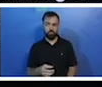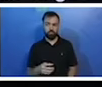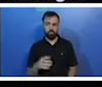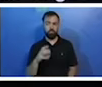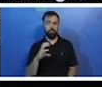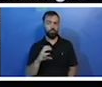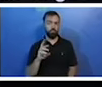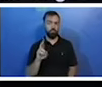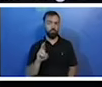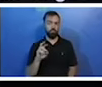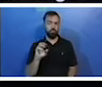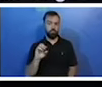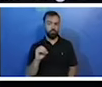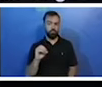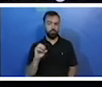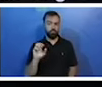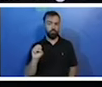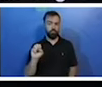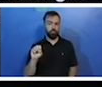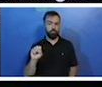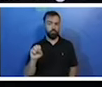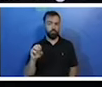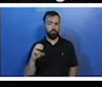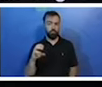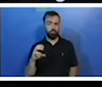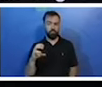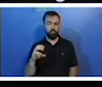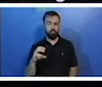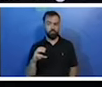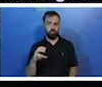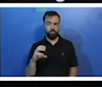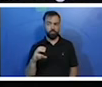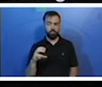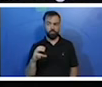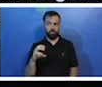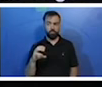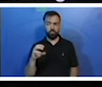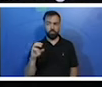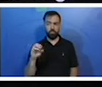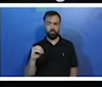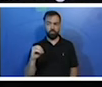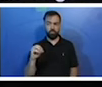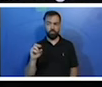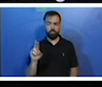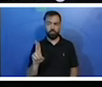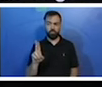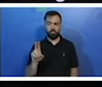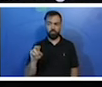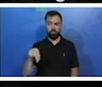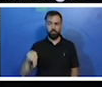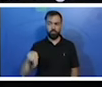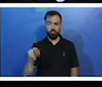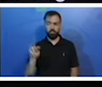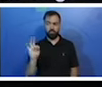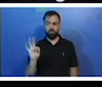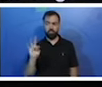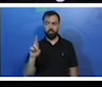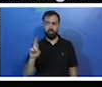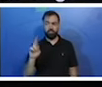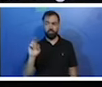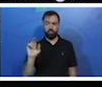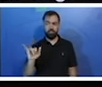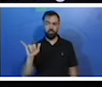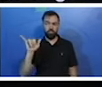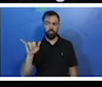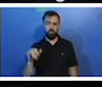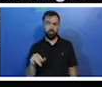citei lá numa imagem há um tempo atrás, que é uma prova também que é contra o relógio, é uma prova de